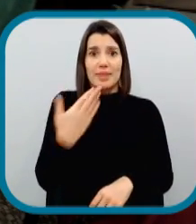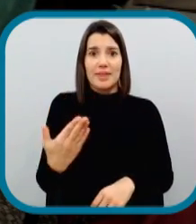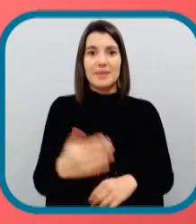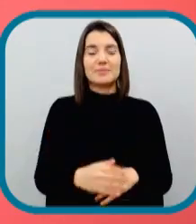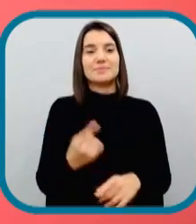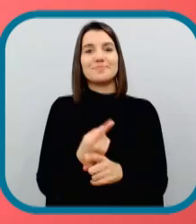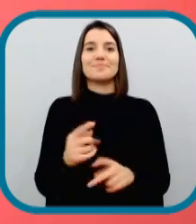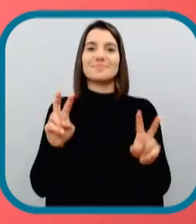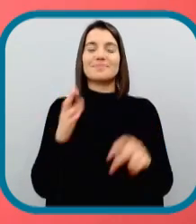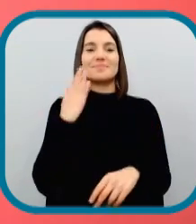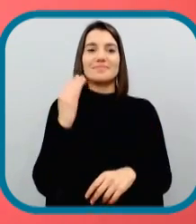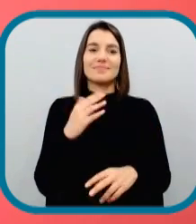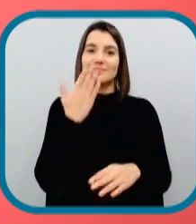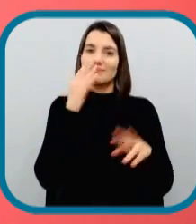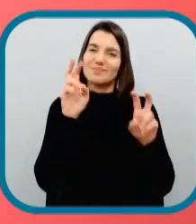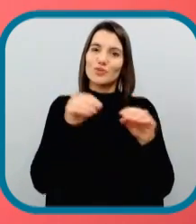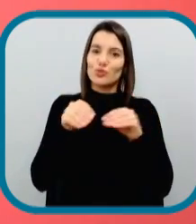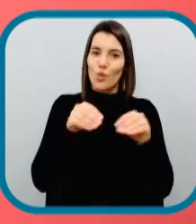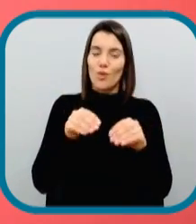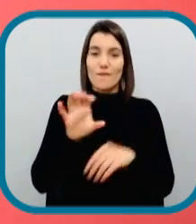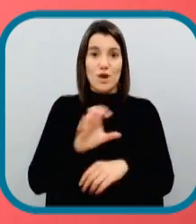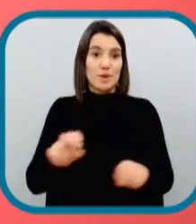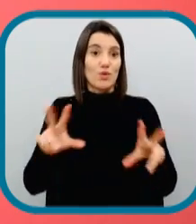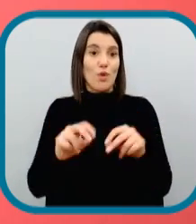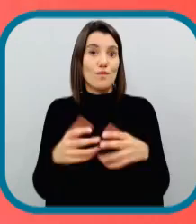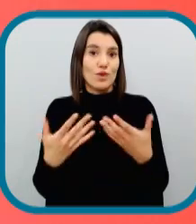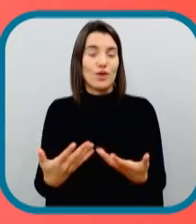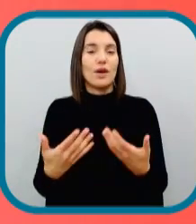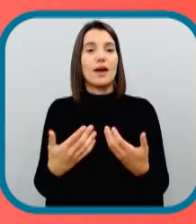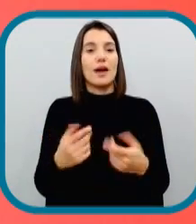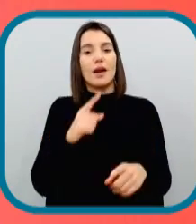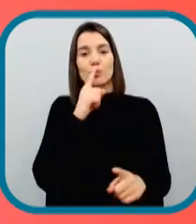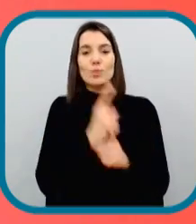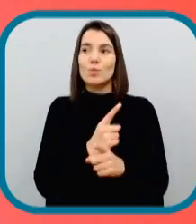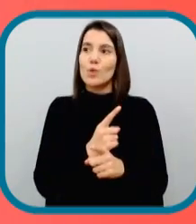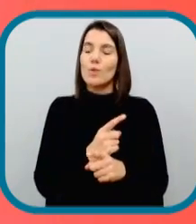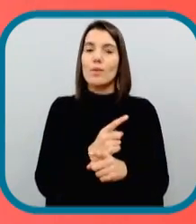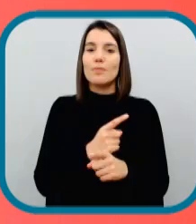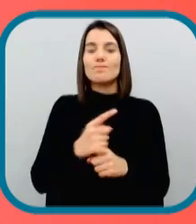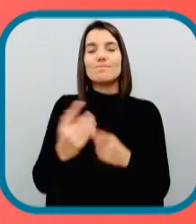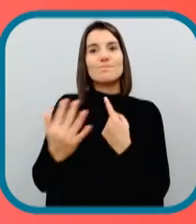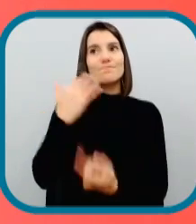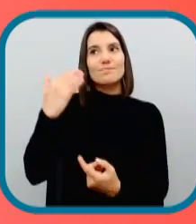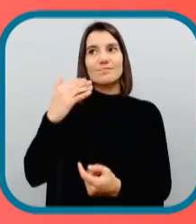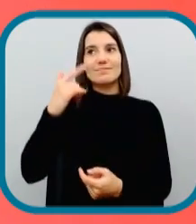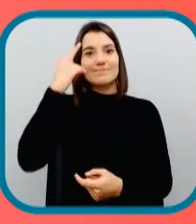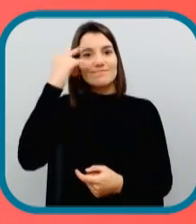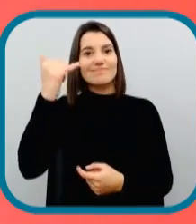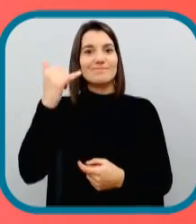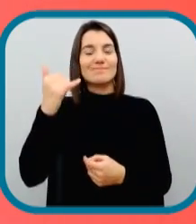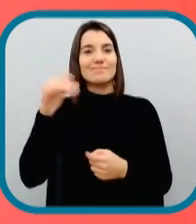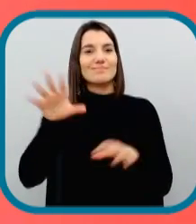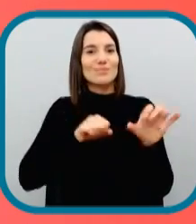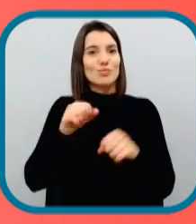eu que pedi". Porque tentamos jogar com o facto deste novo modo de uso, mas ao mesmo tempo ir buscar inspirações